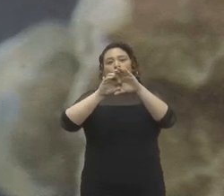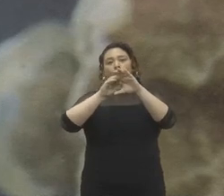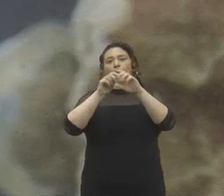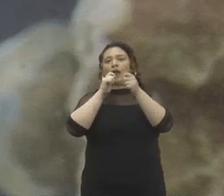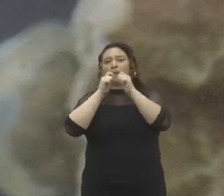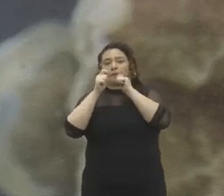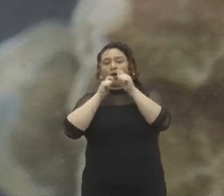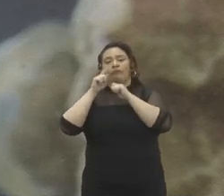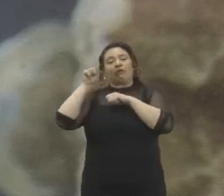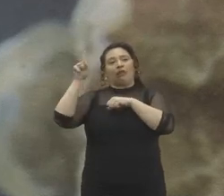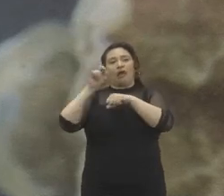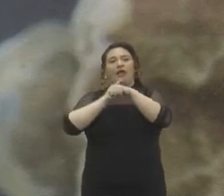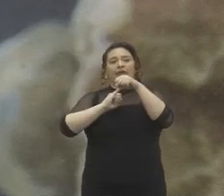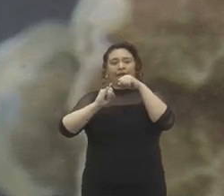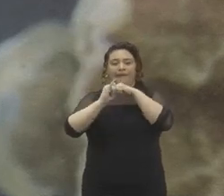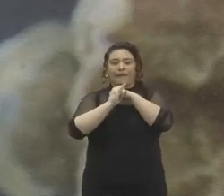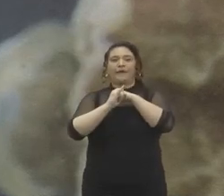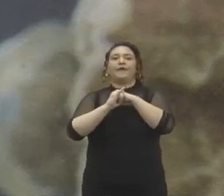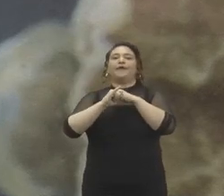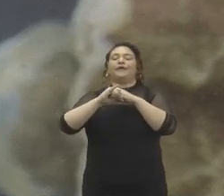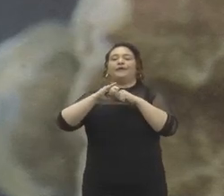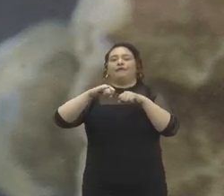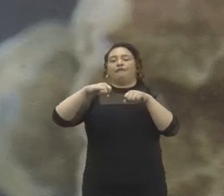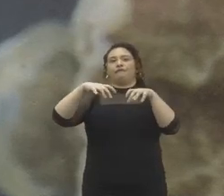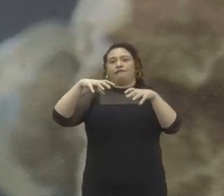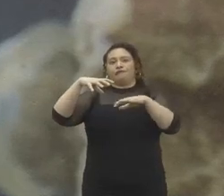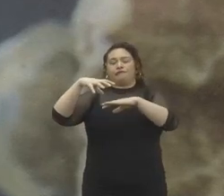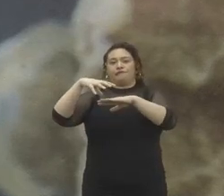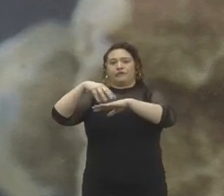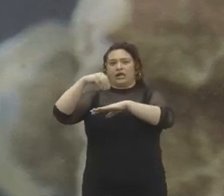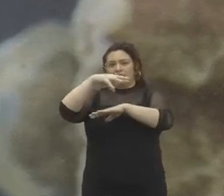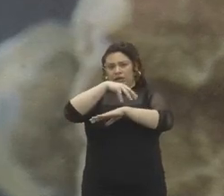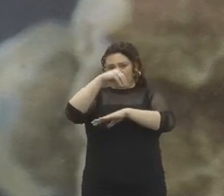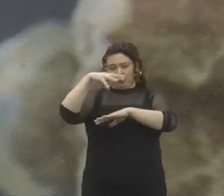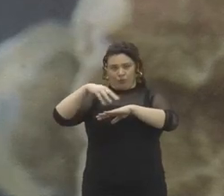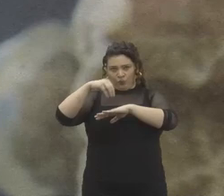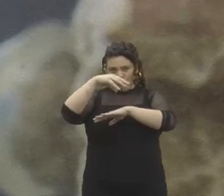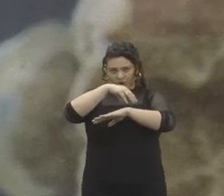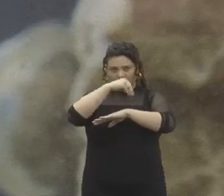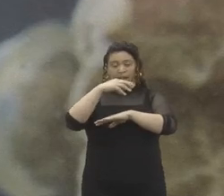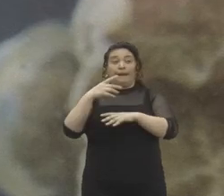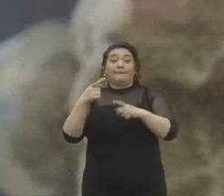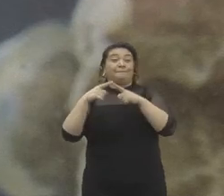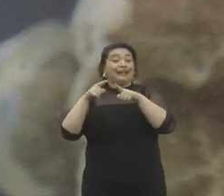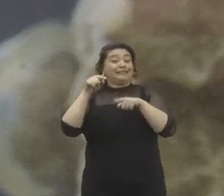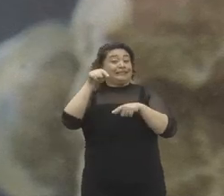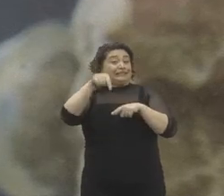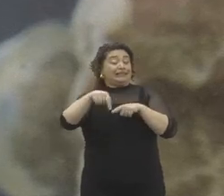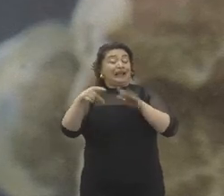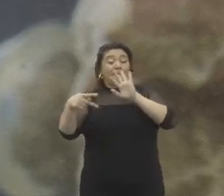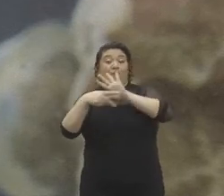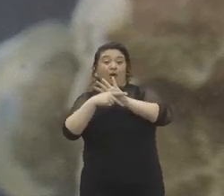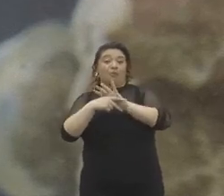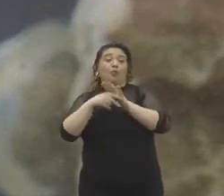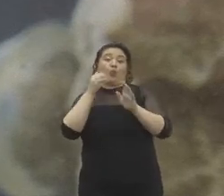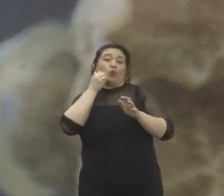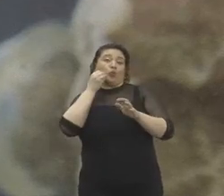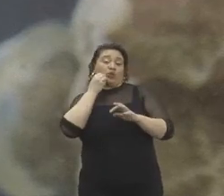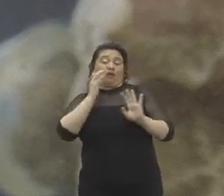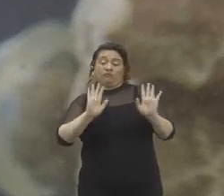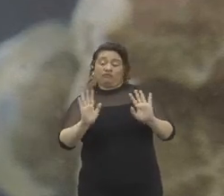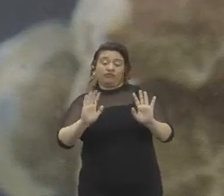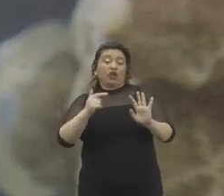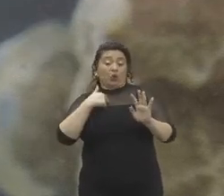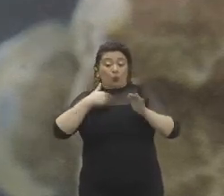Noronha então eh eu até então não tinha tido oportunidade eu nasci em São Paulo mas Vivi